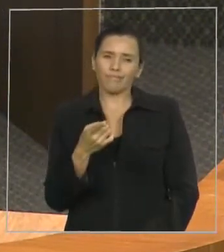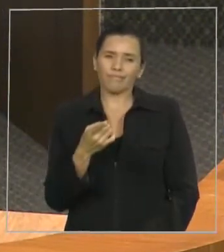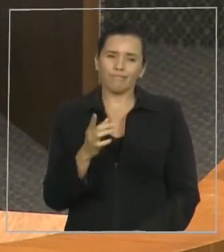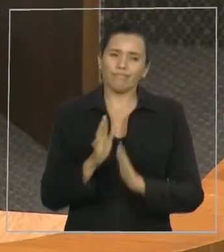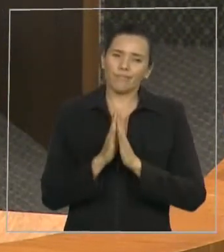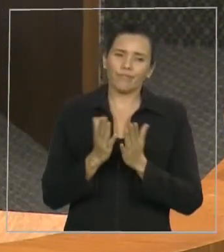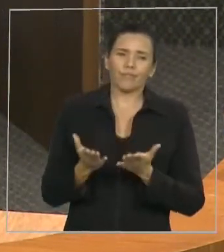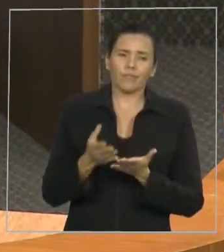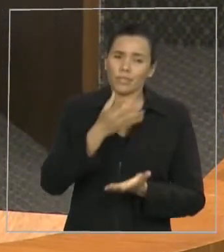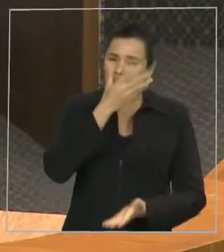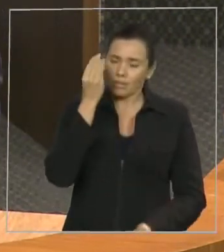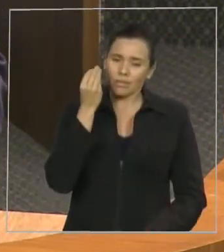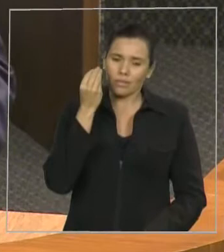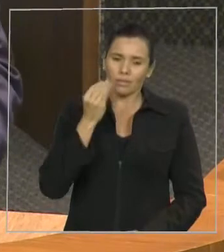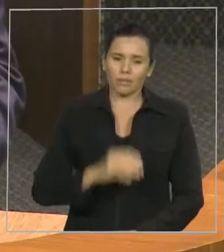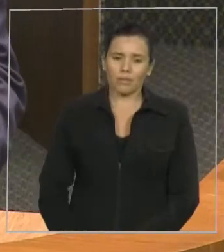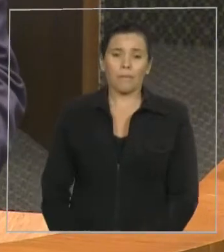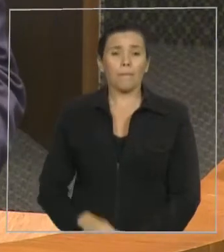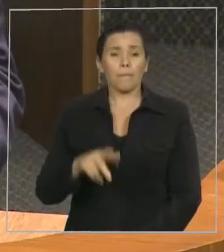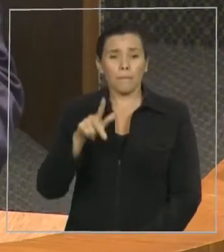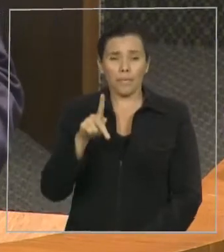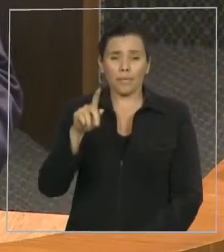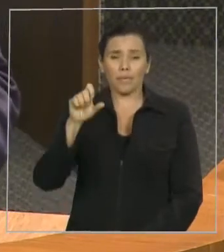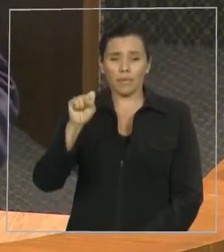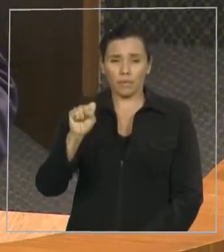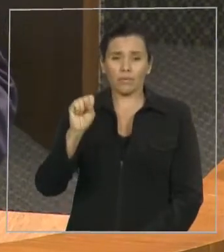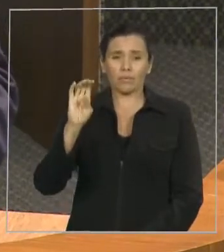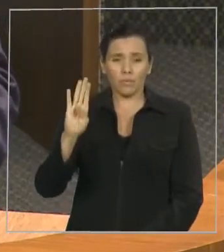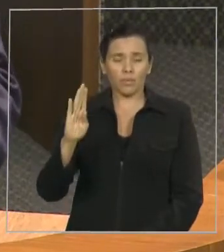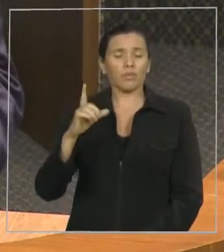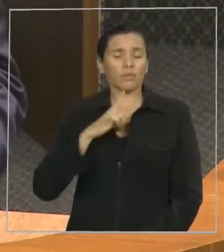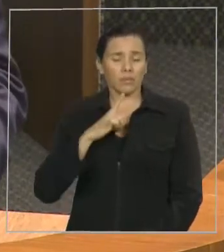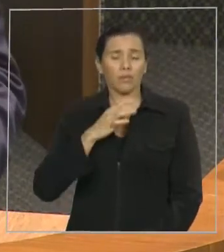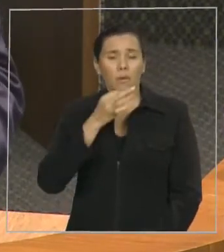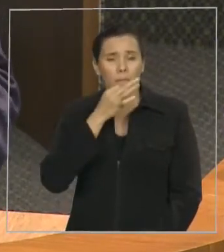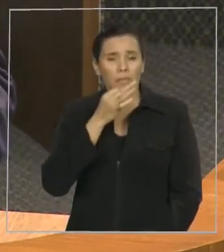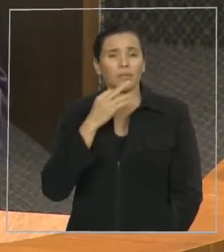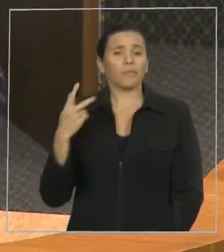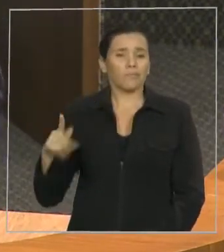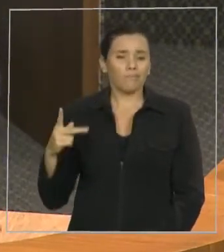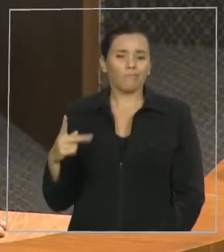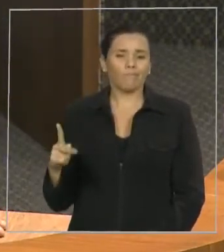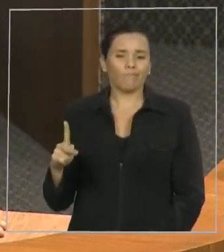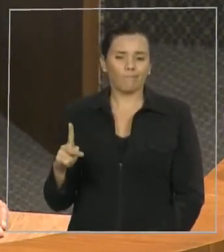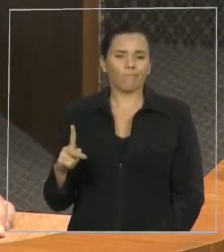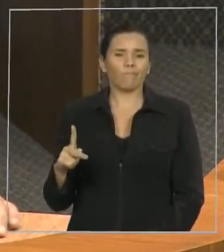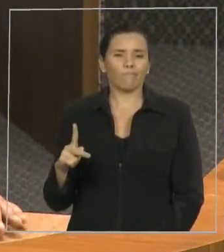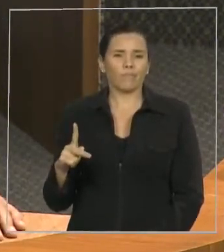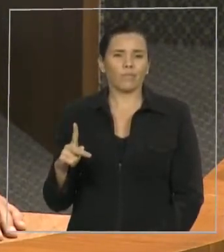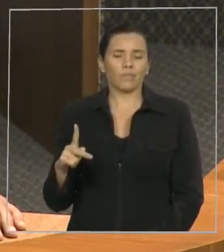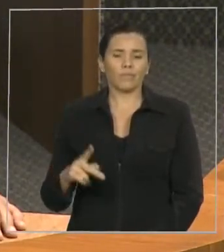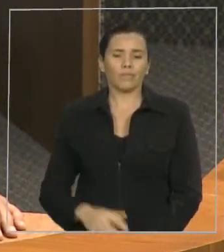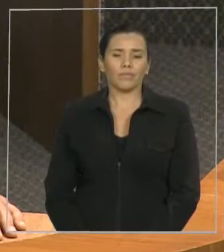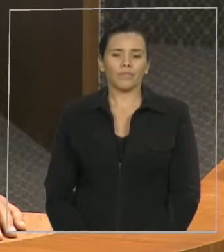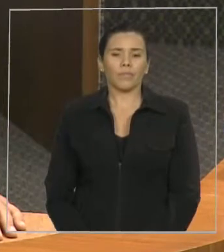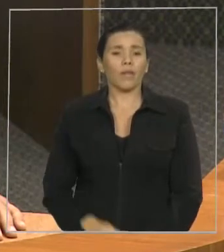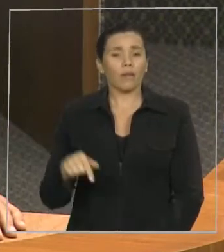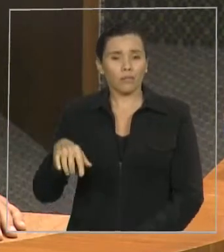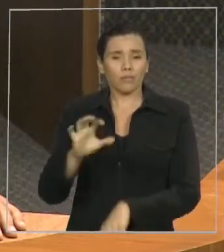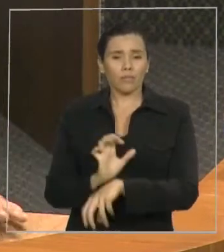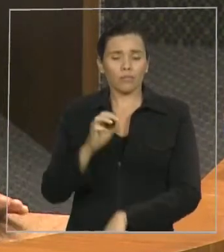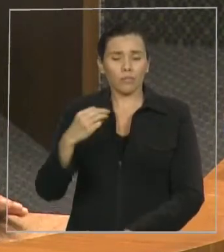era. O PSB tem posição a nível de estado do Maranhão e tem posição também a nível